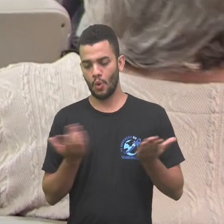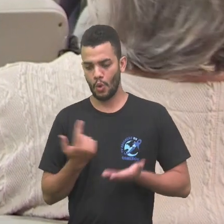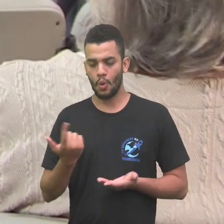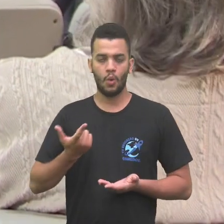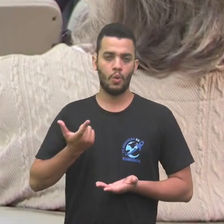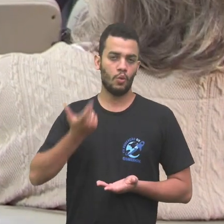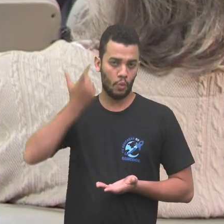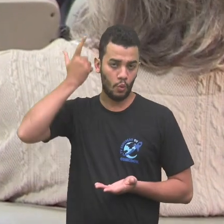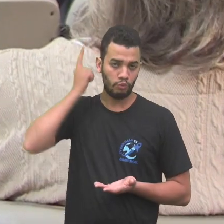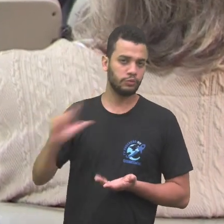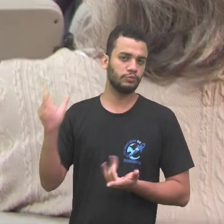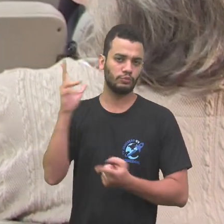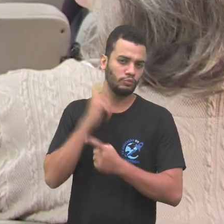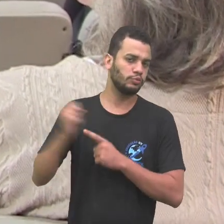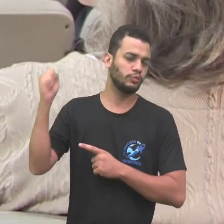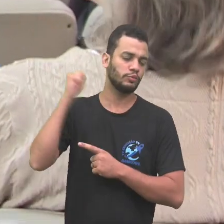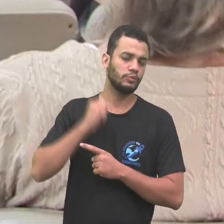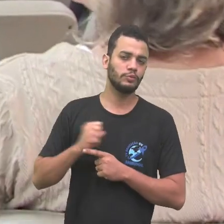eu venci,